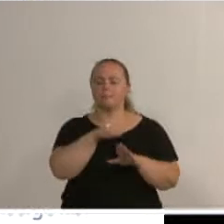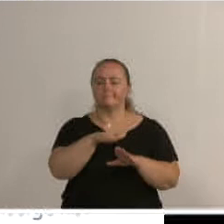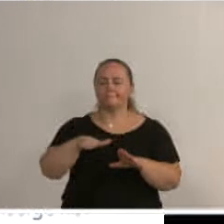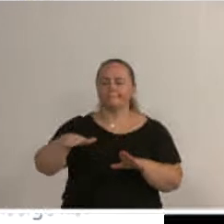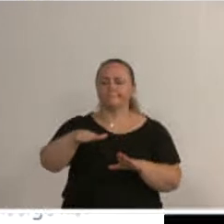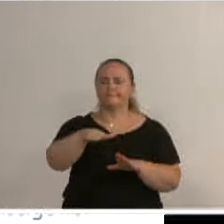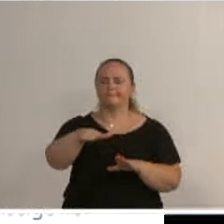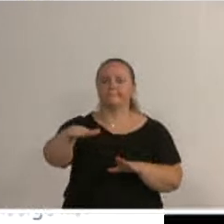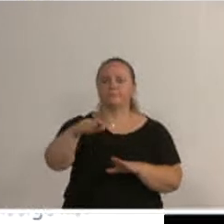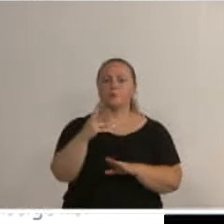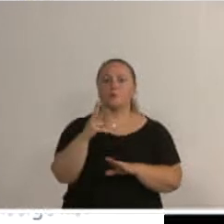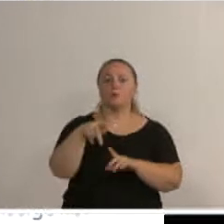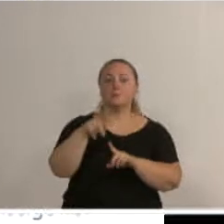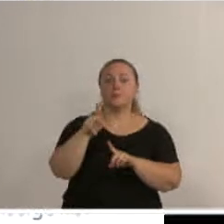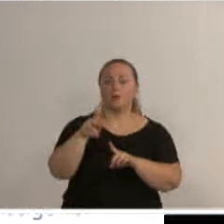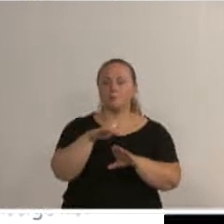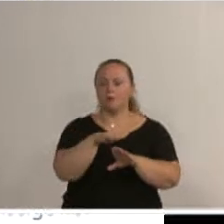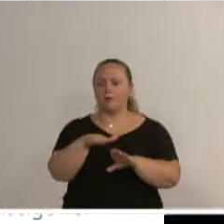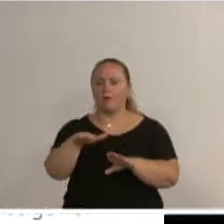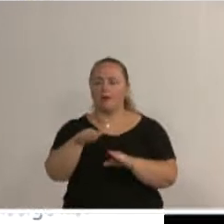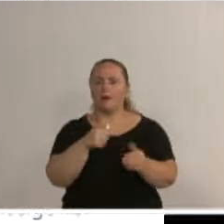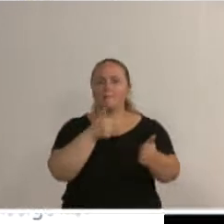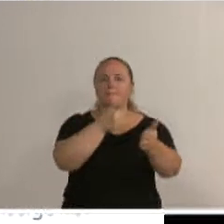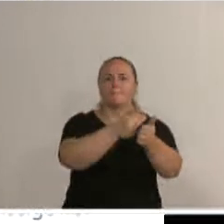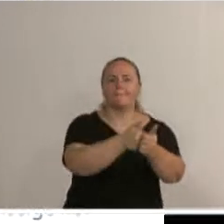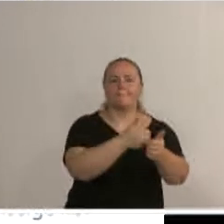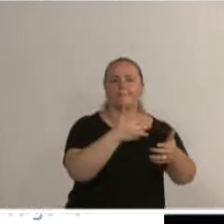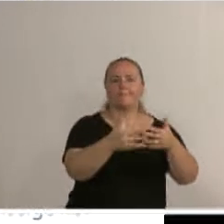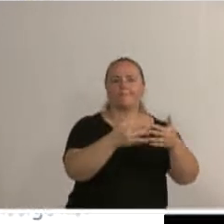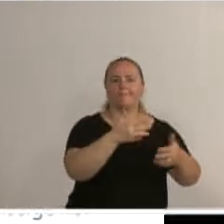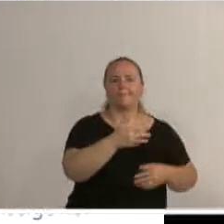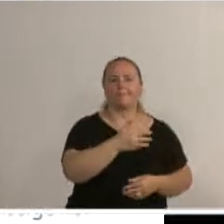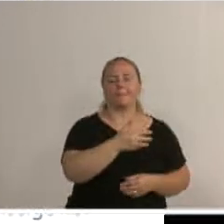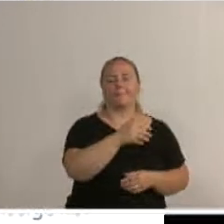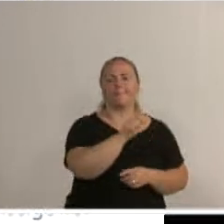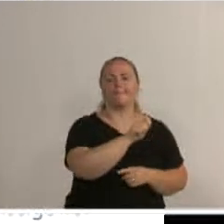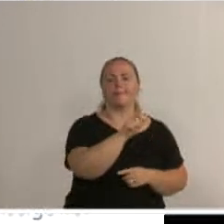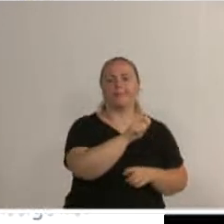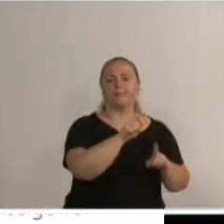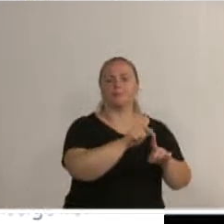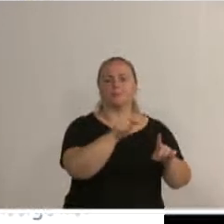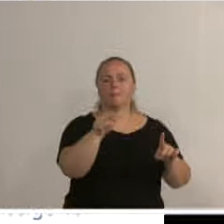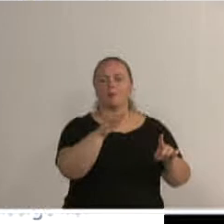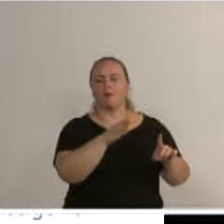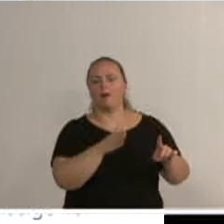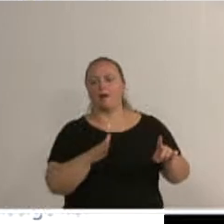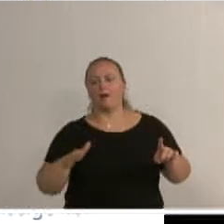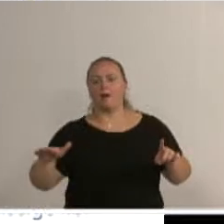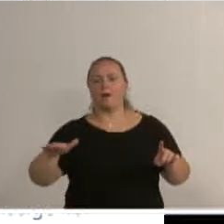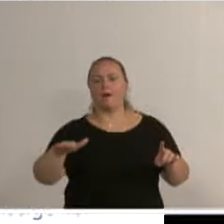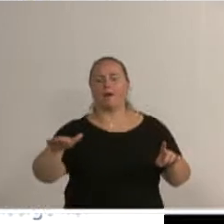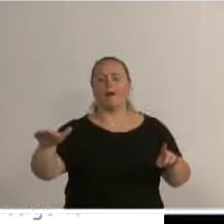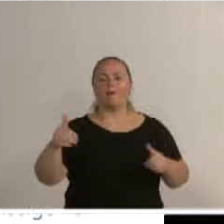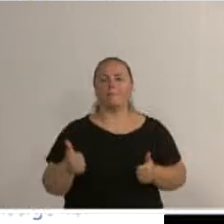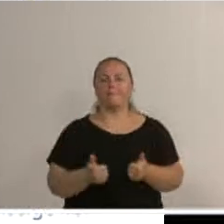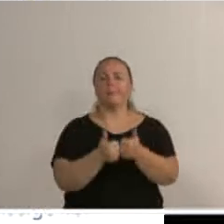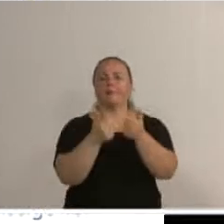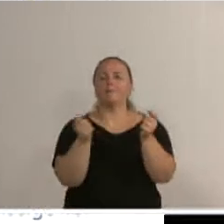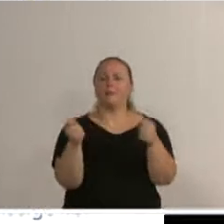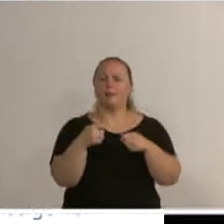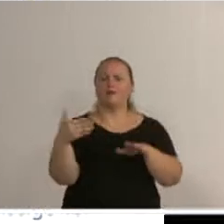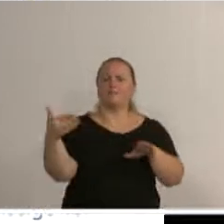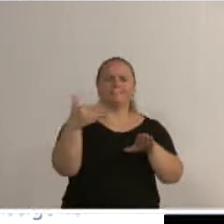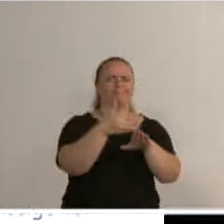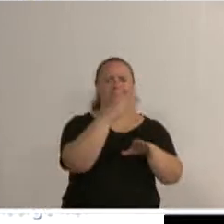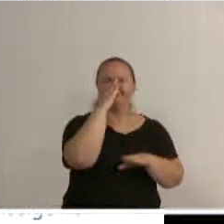ela passa 2 km do terminal do aterro e ela não para no terminal do aterro, ela anda mais 8 km até o terminal da Proeb, sendo que ela poderia ir até o terminal do aterro, 2